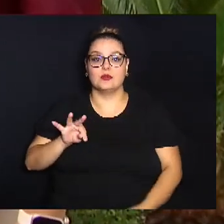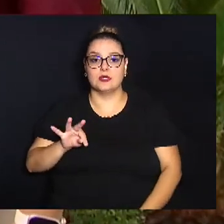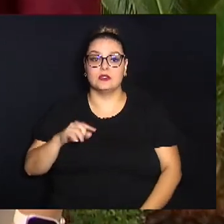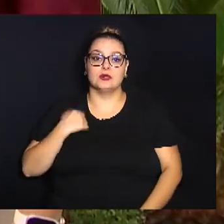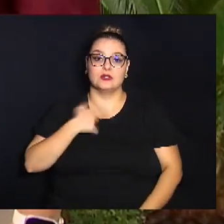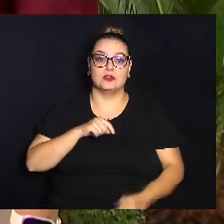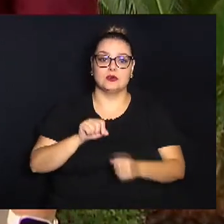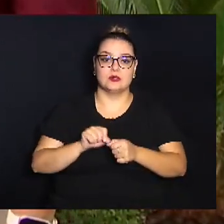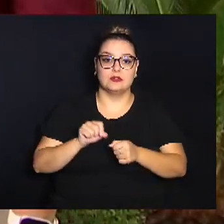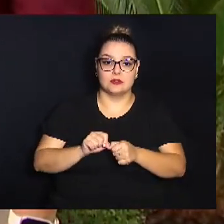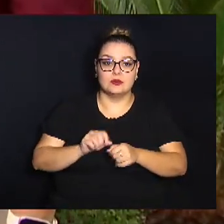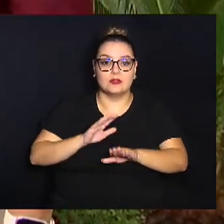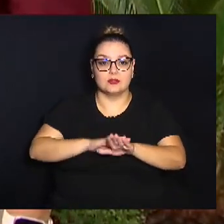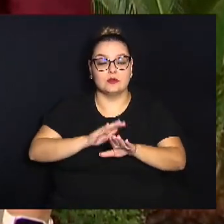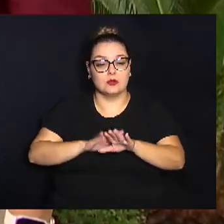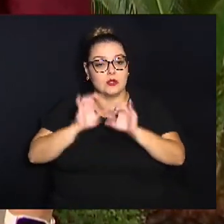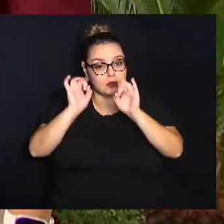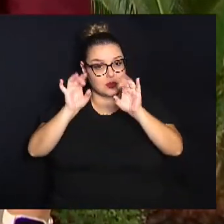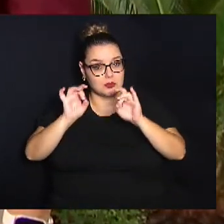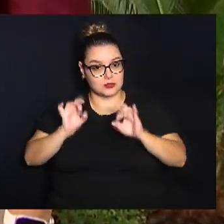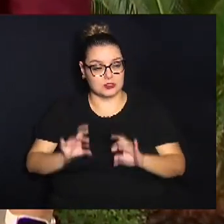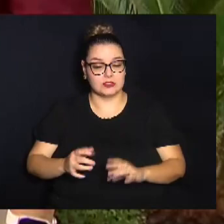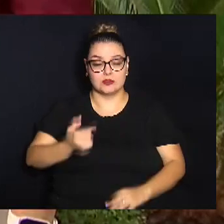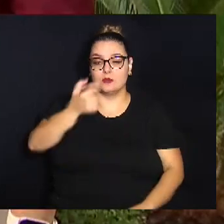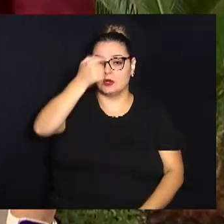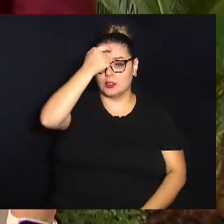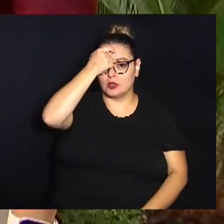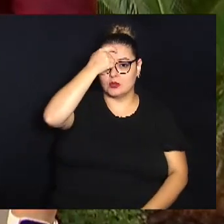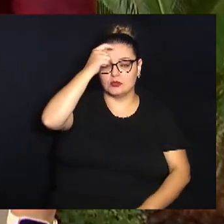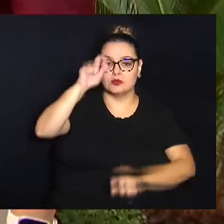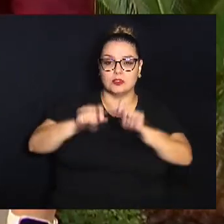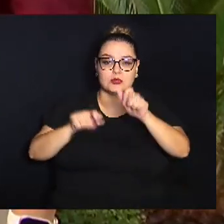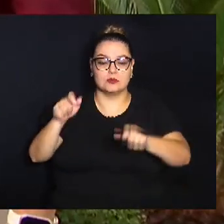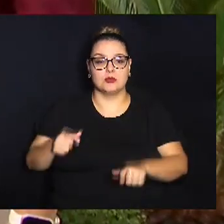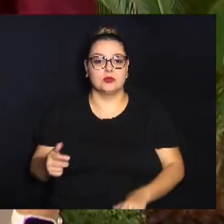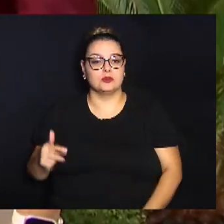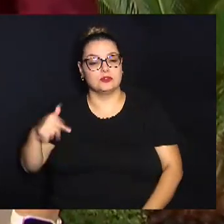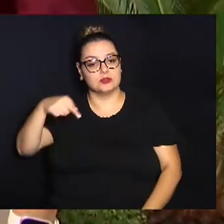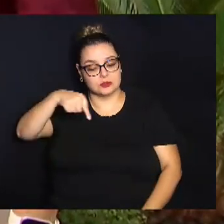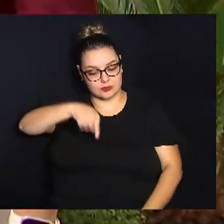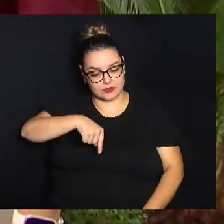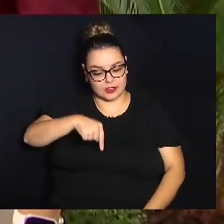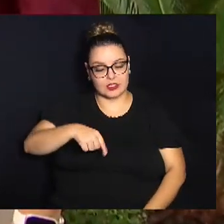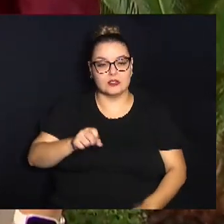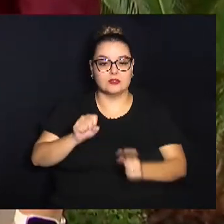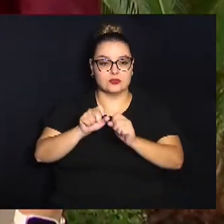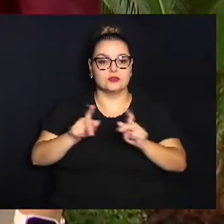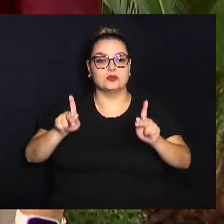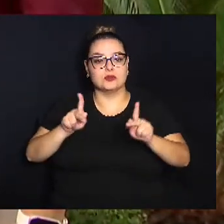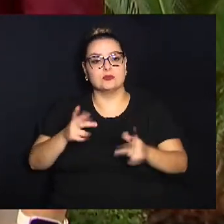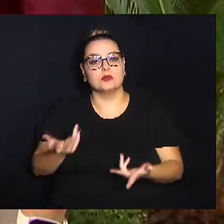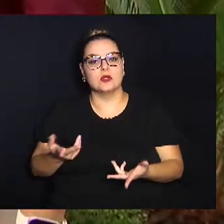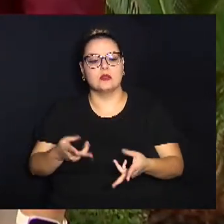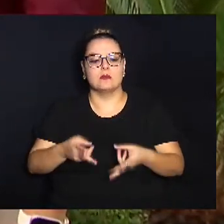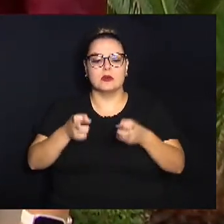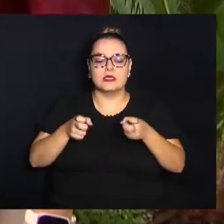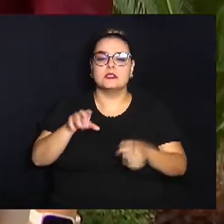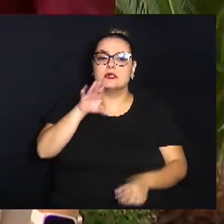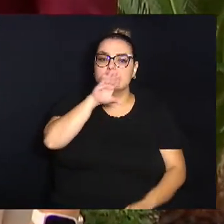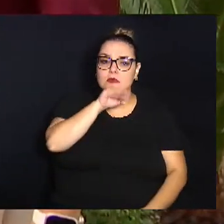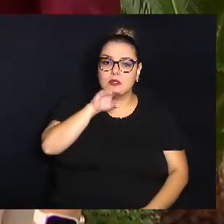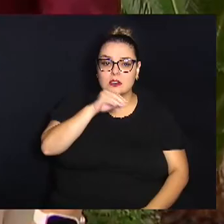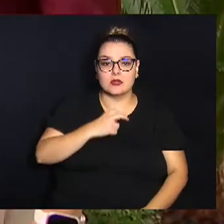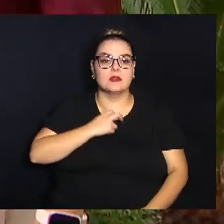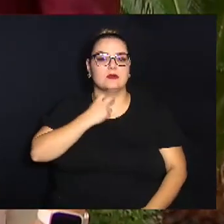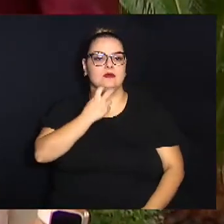fez com essa ação específica para conscientização das pessoas que vêm até o shopping sobre essa necessidade de perceber a fala, a